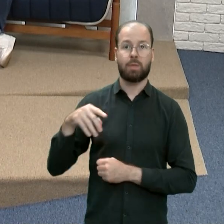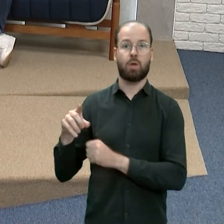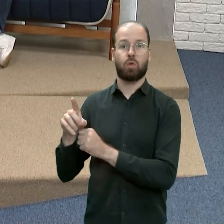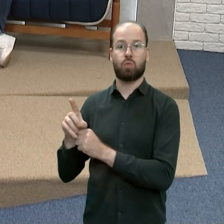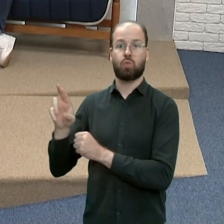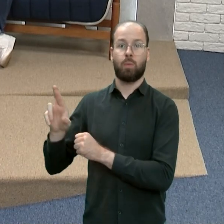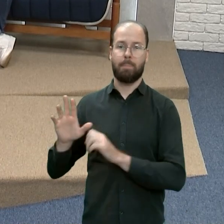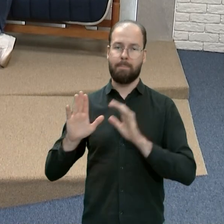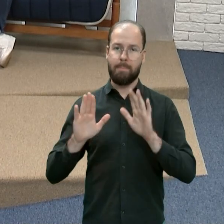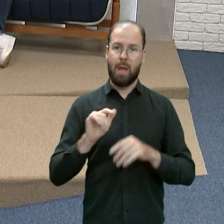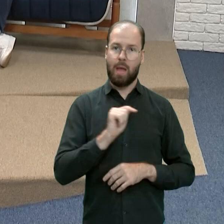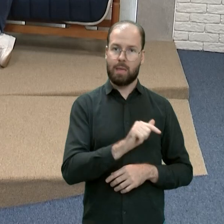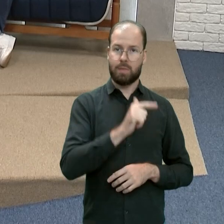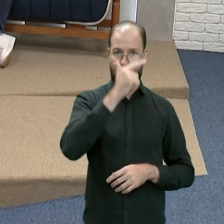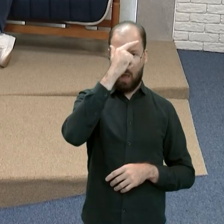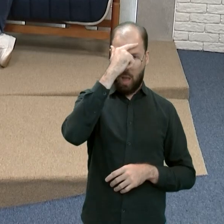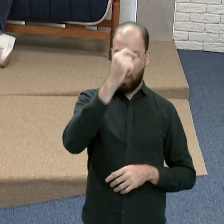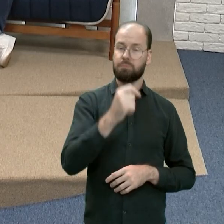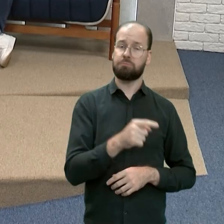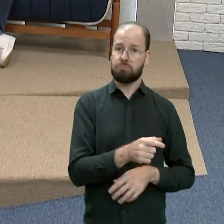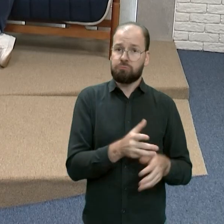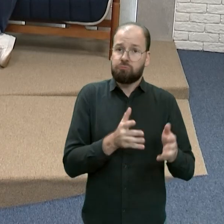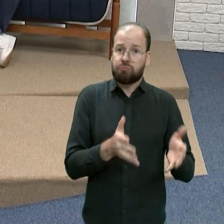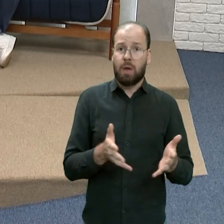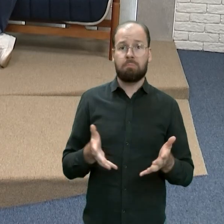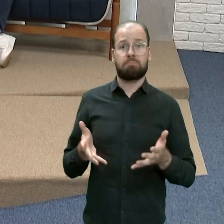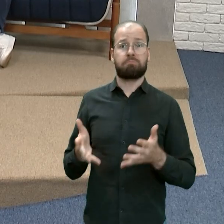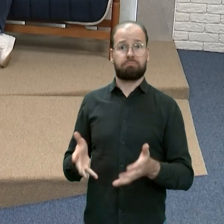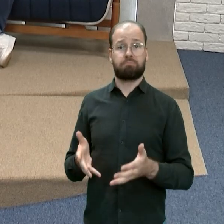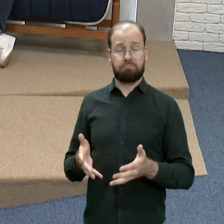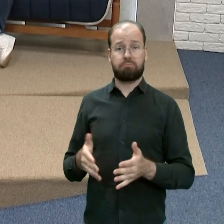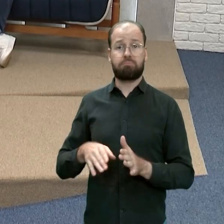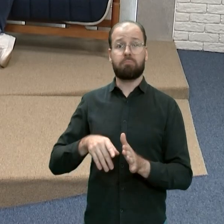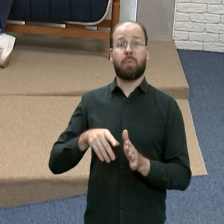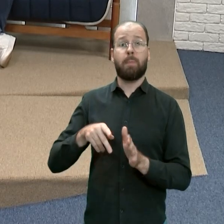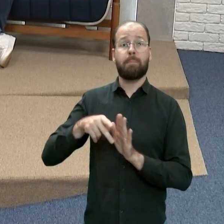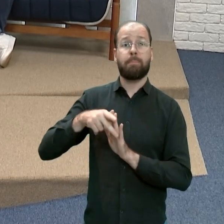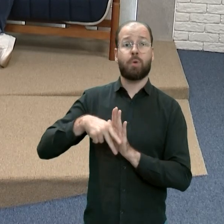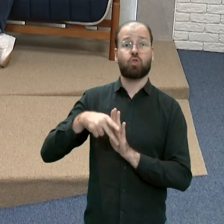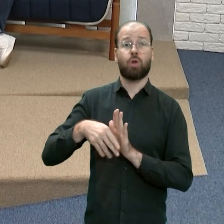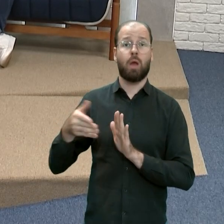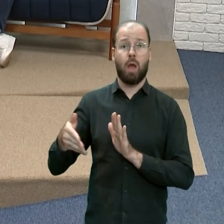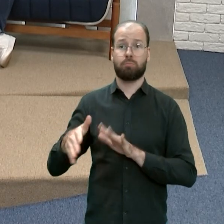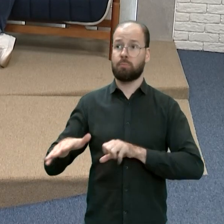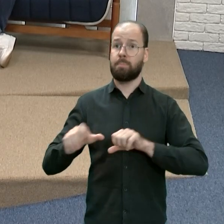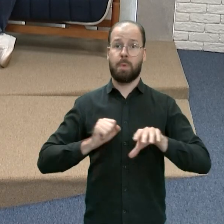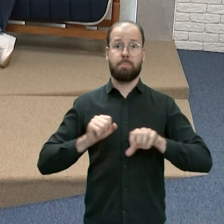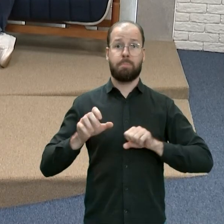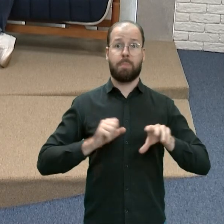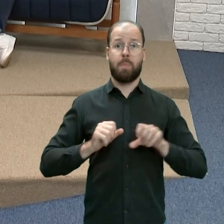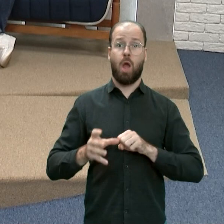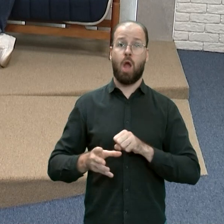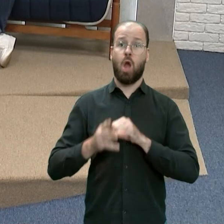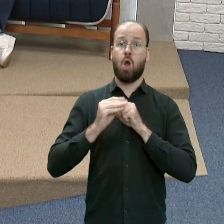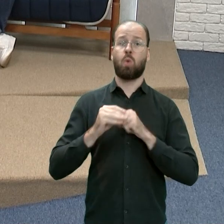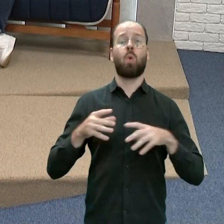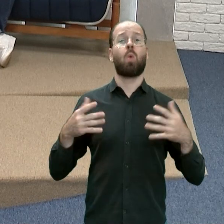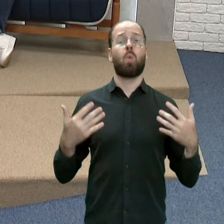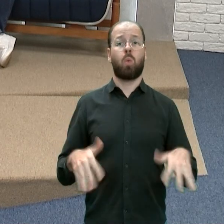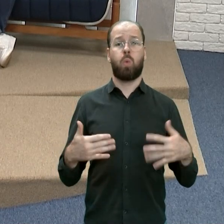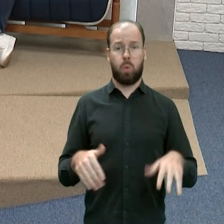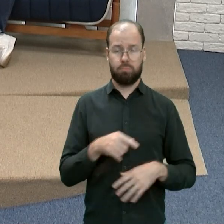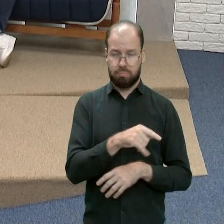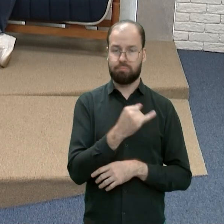na graduação eles já têm acesso a essa magnitude de conhecimentos. Isso é muito importante para